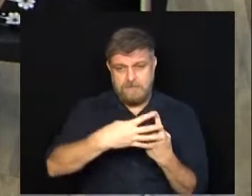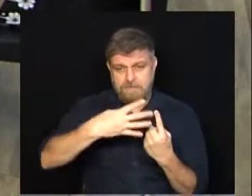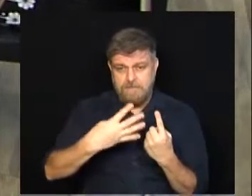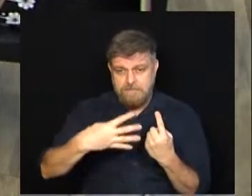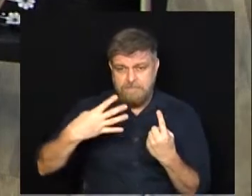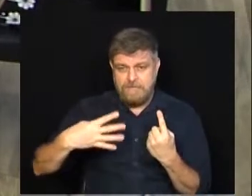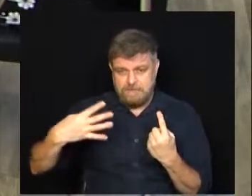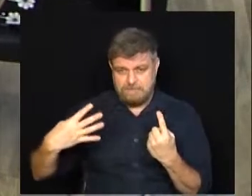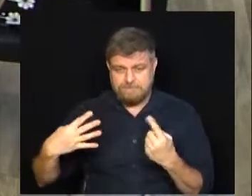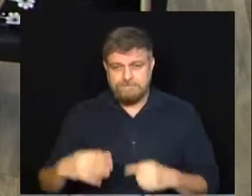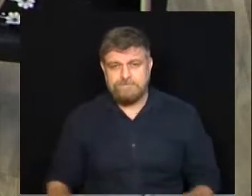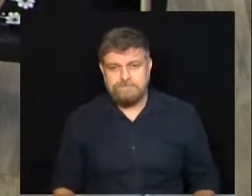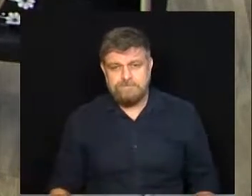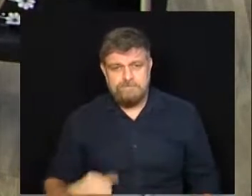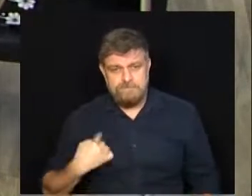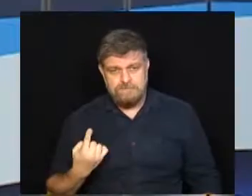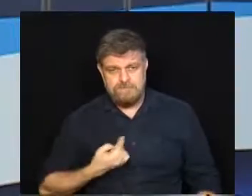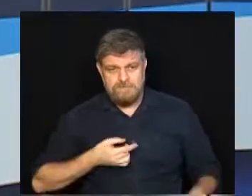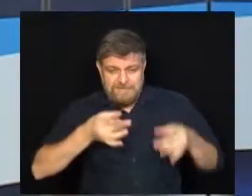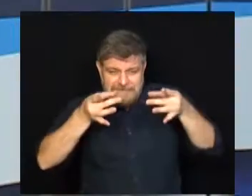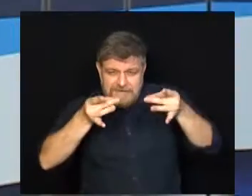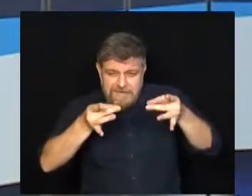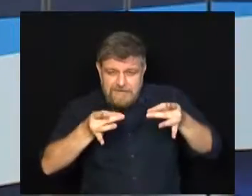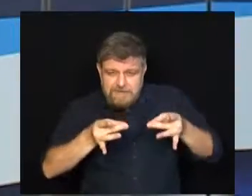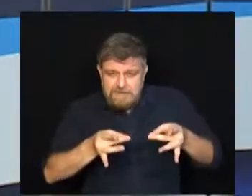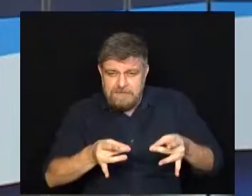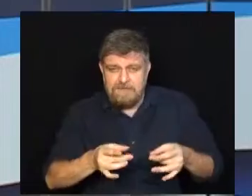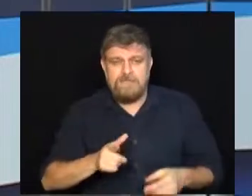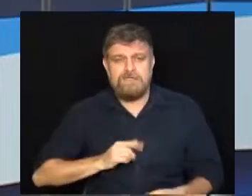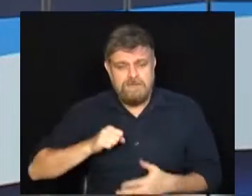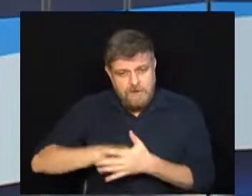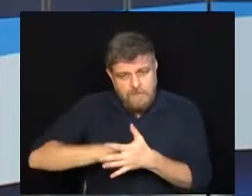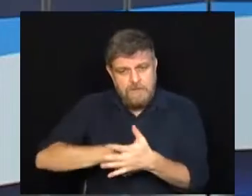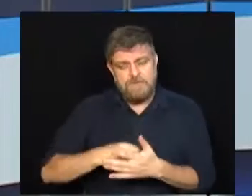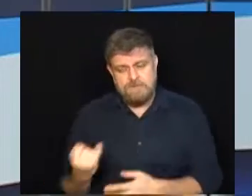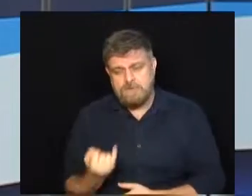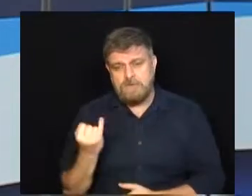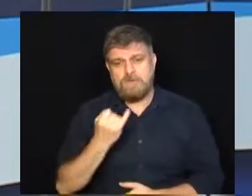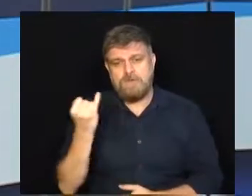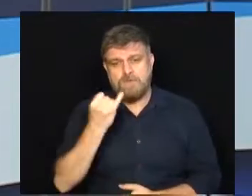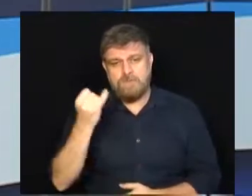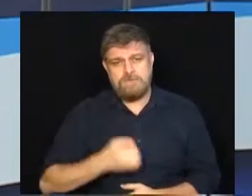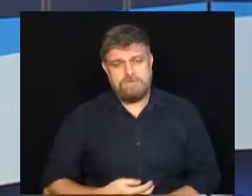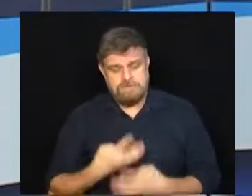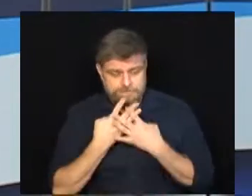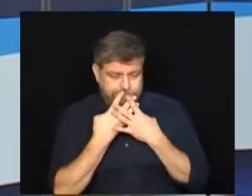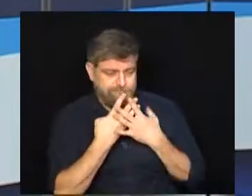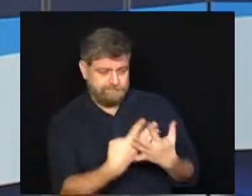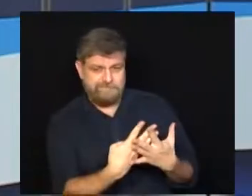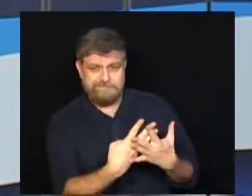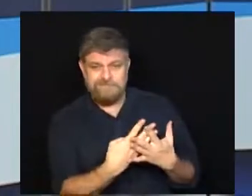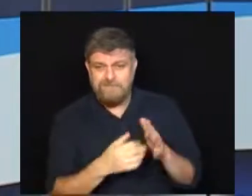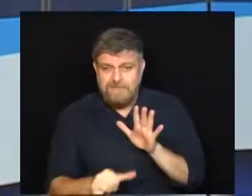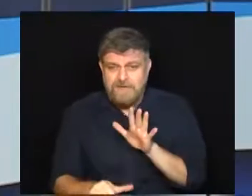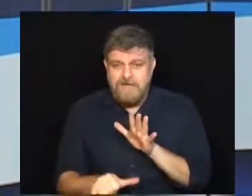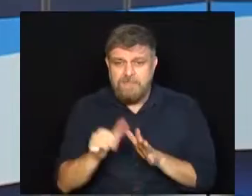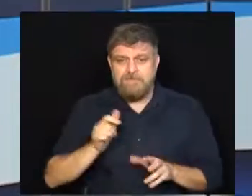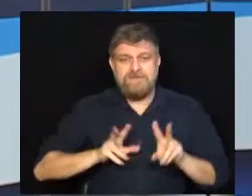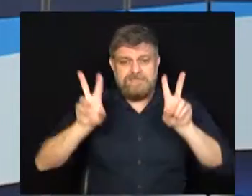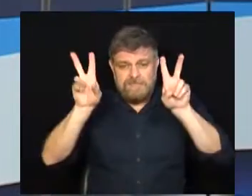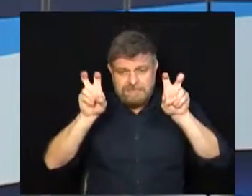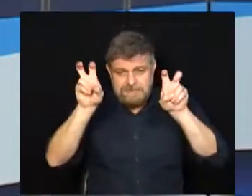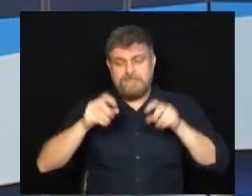LGBTQIA+, e a gente vai detalhar aqui de uma luta tão importante que eu confesso, vereadora, que é a primeira vez que a gente traz esse